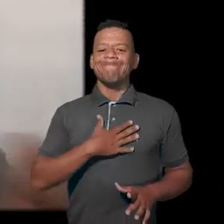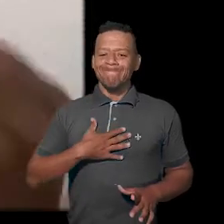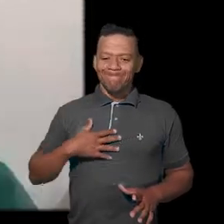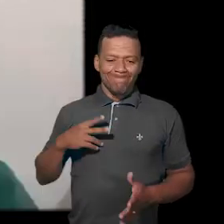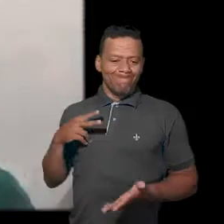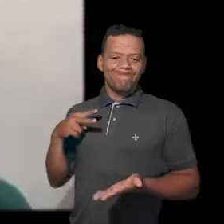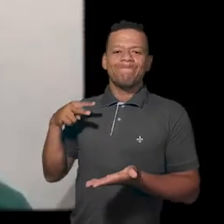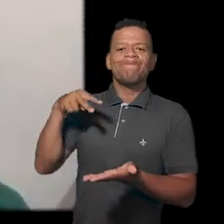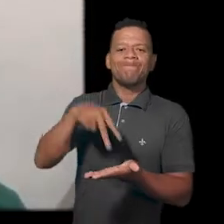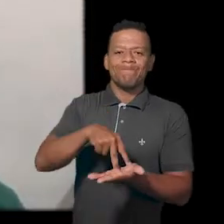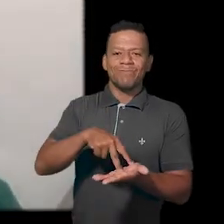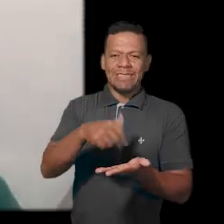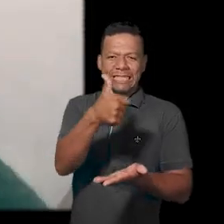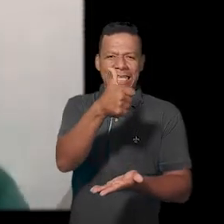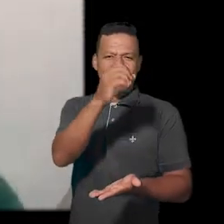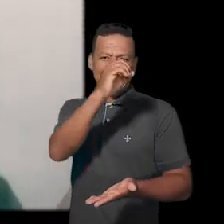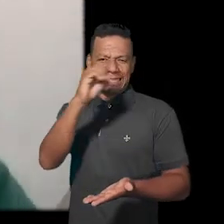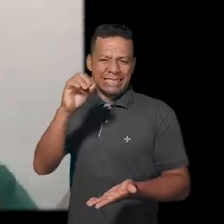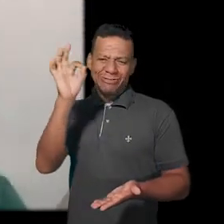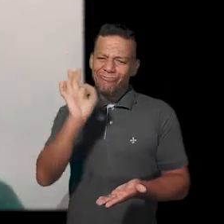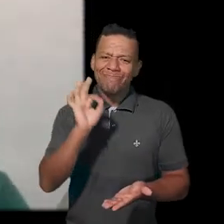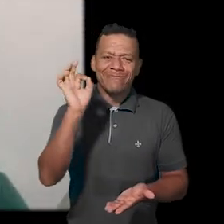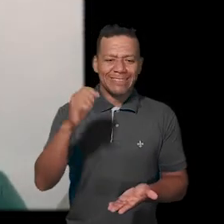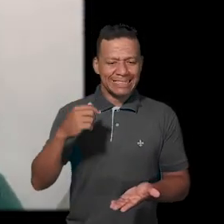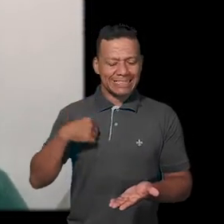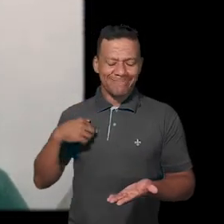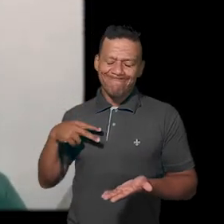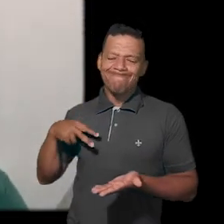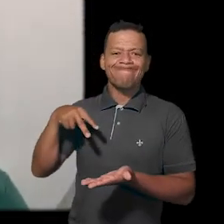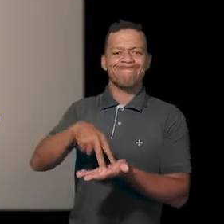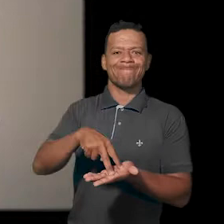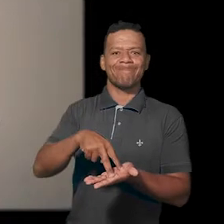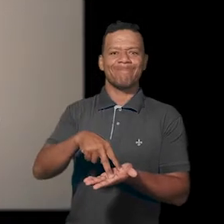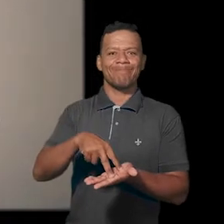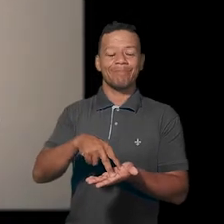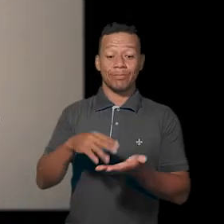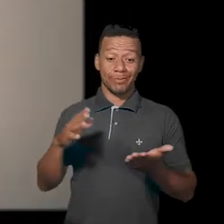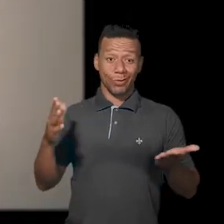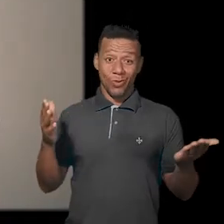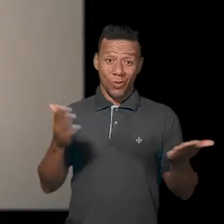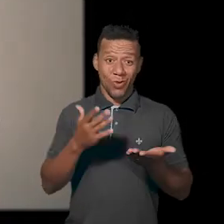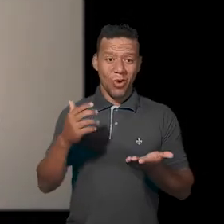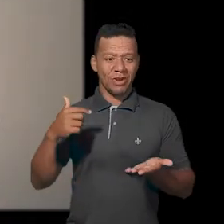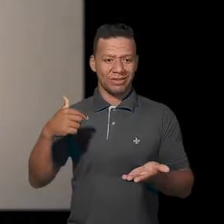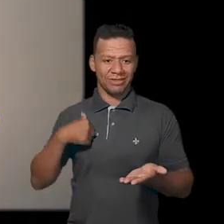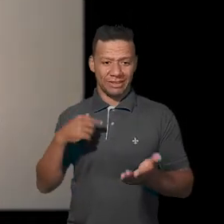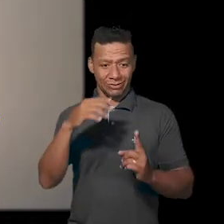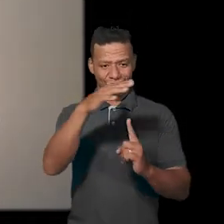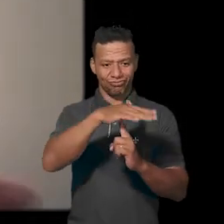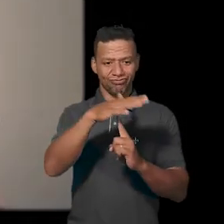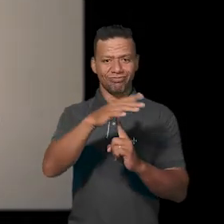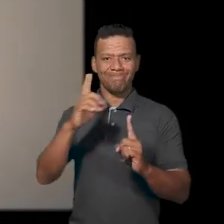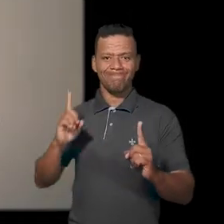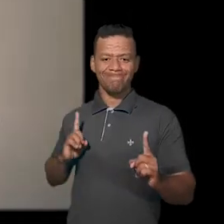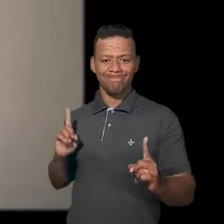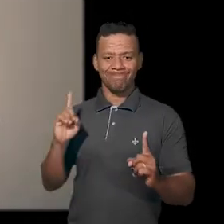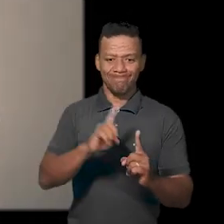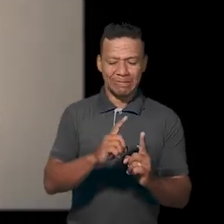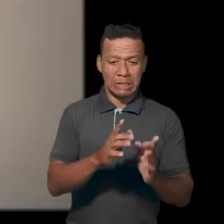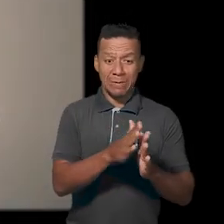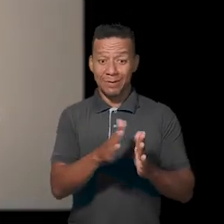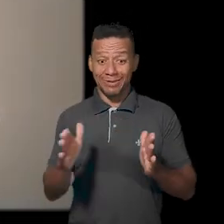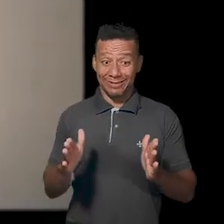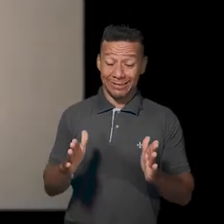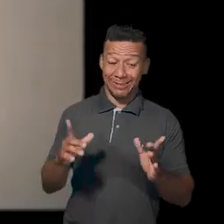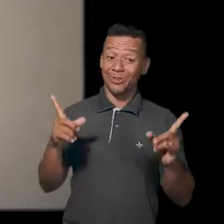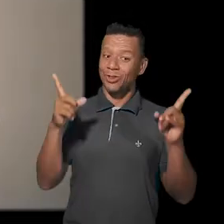estar 100%, eu gosto de estar o meu corpo inteiro ali. Hoje a gente chega na praça, sem pandemia, ou